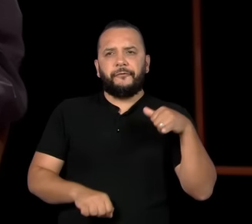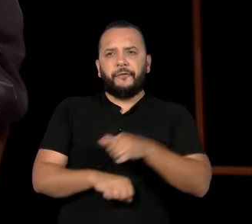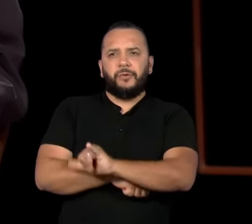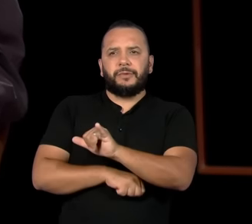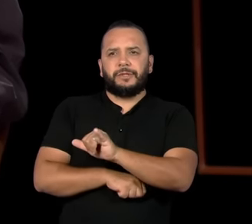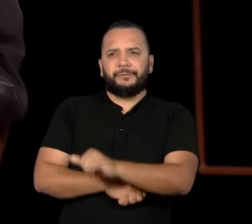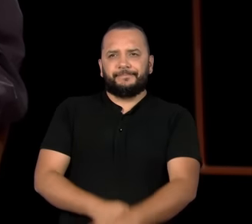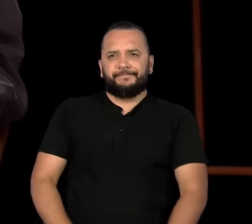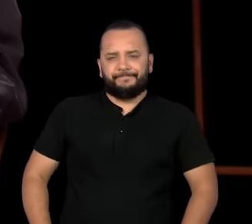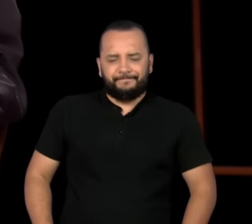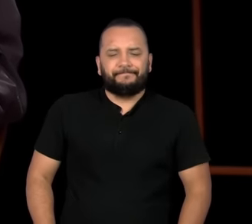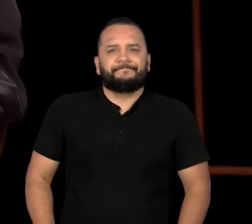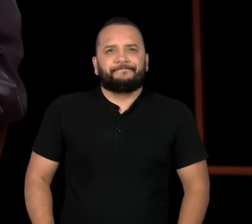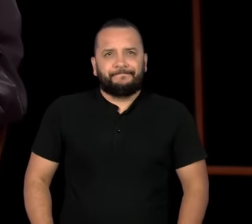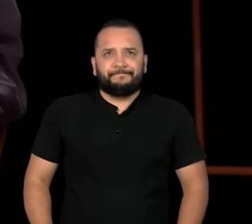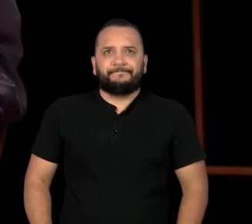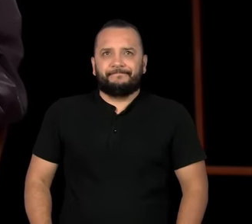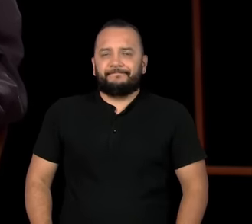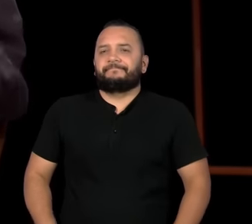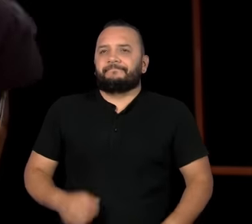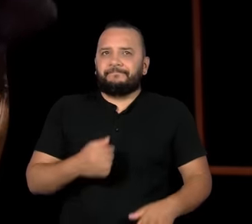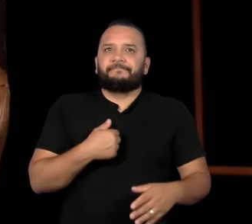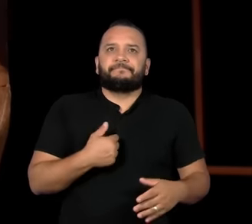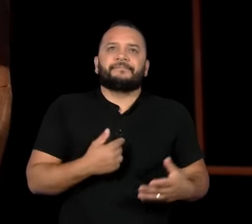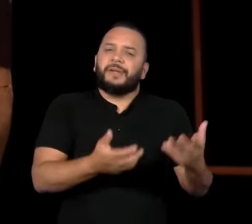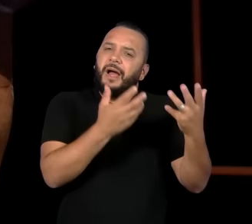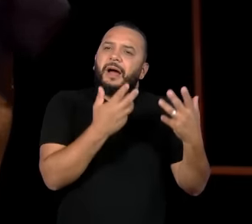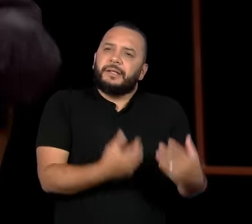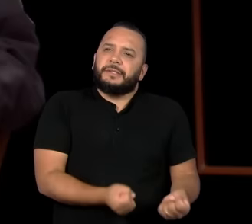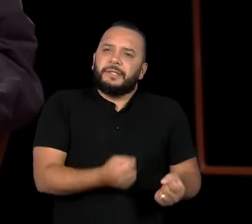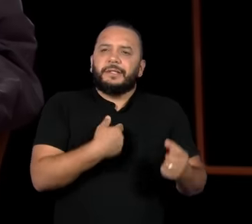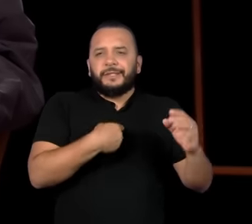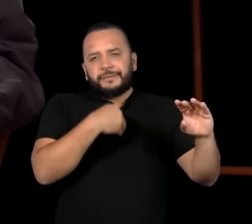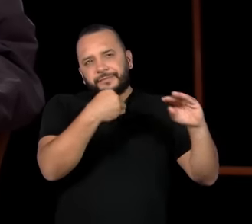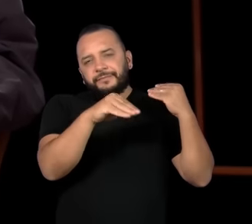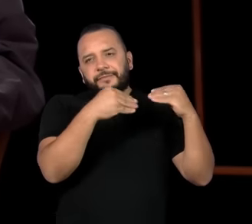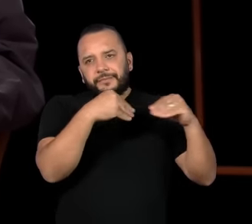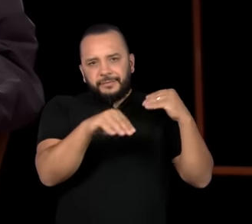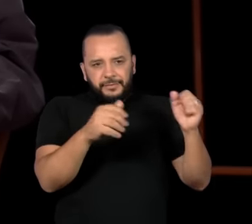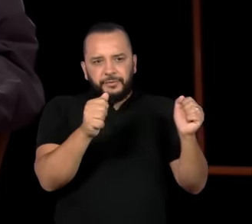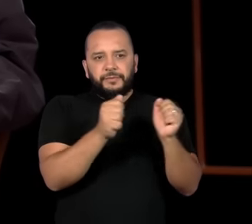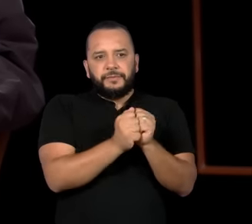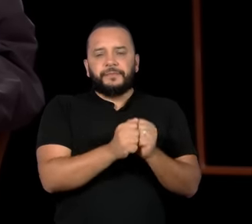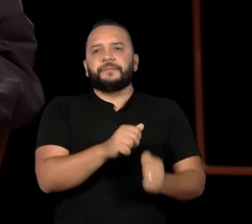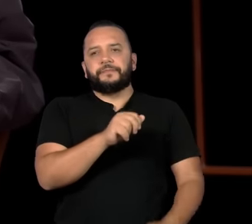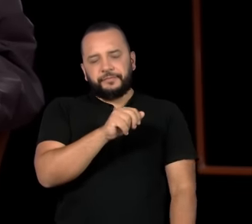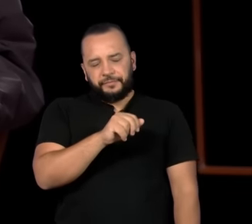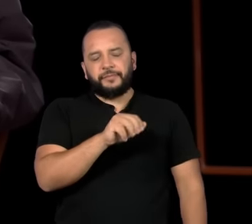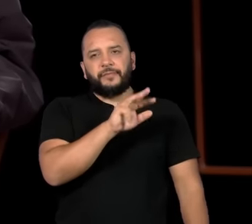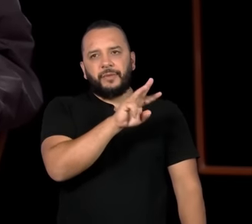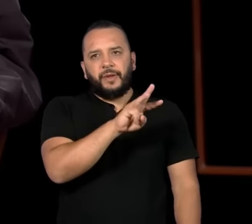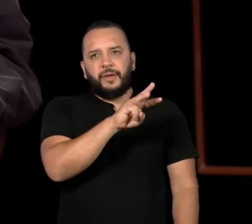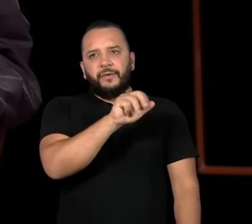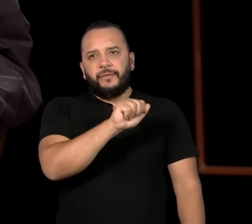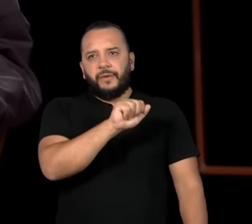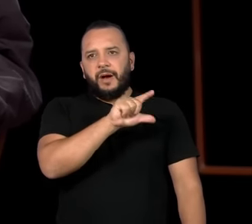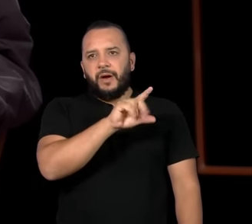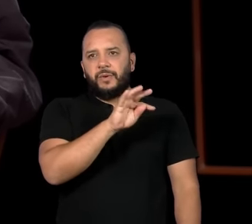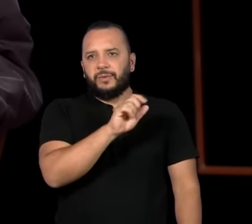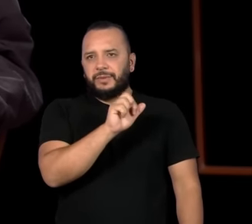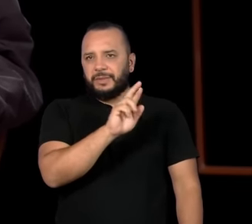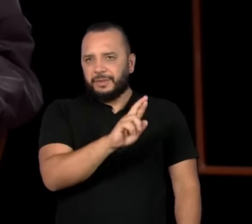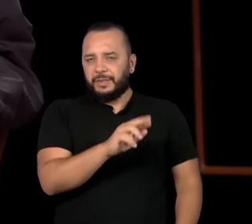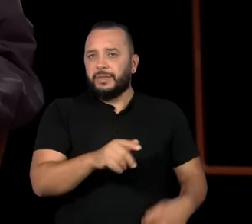conclusão, eu topei lá um negócio para fazer a novela com a Avancini. Isso, eu estava no pátio ali da